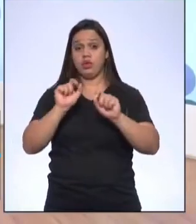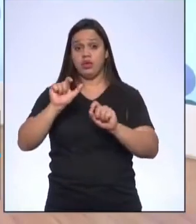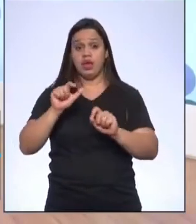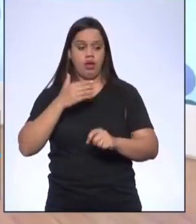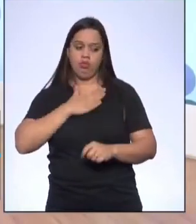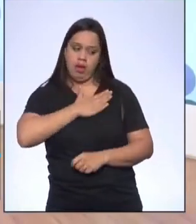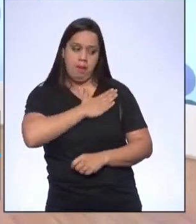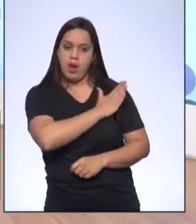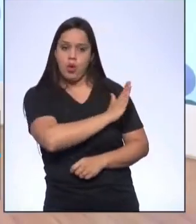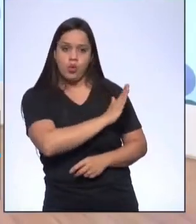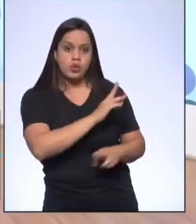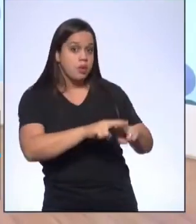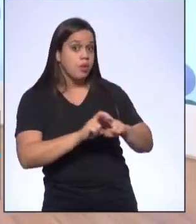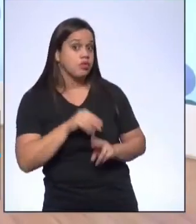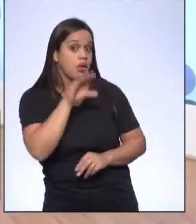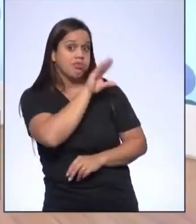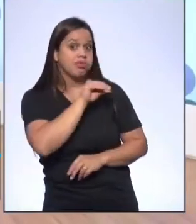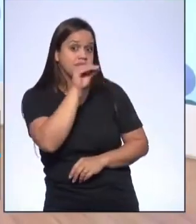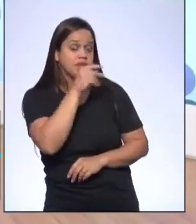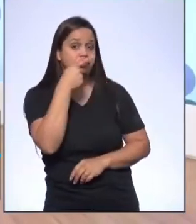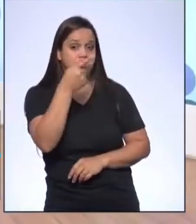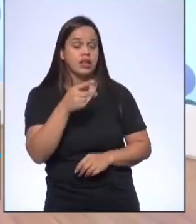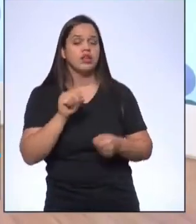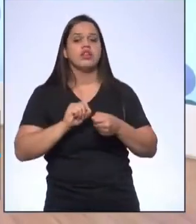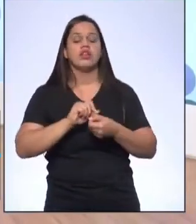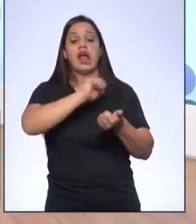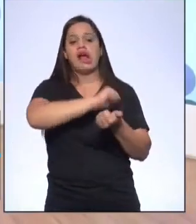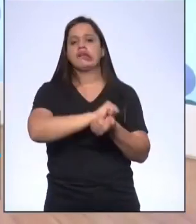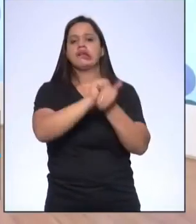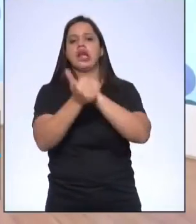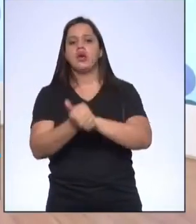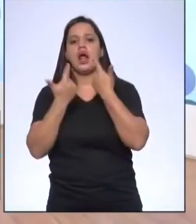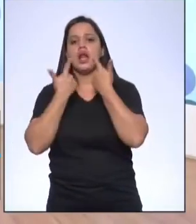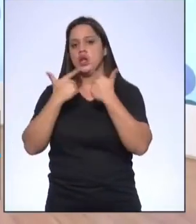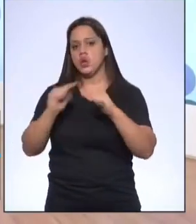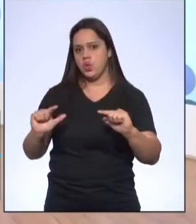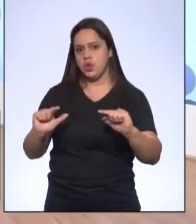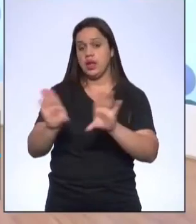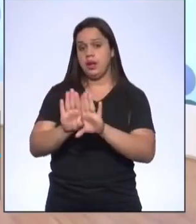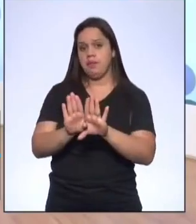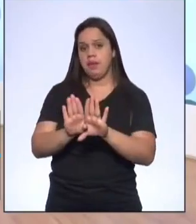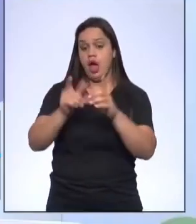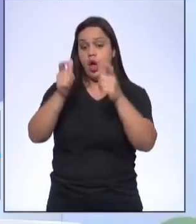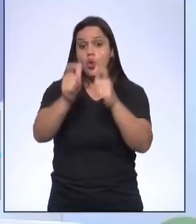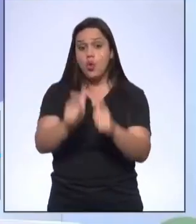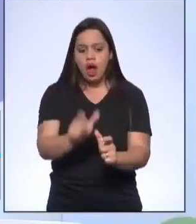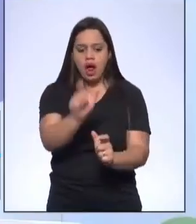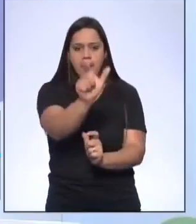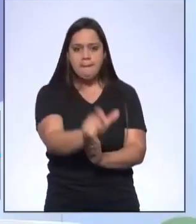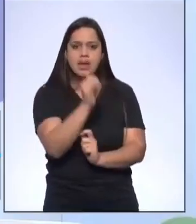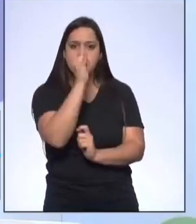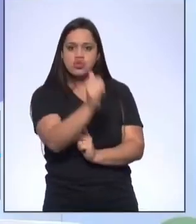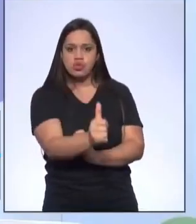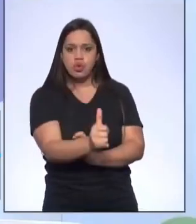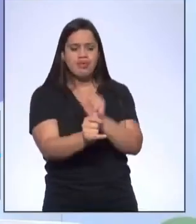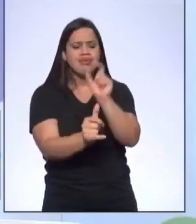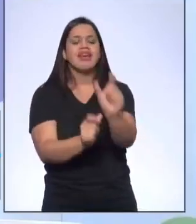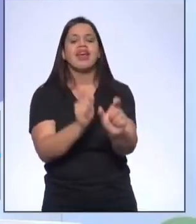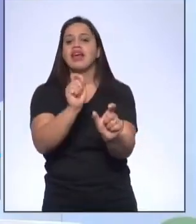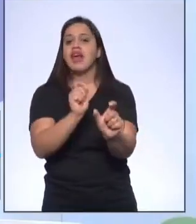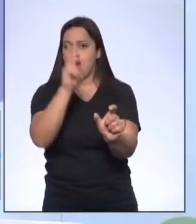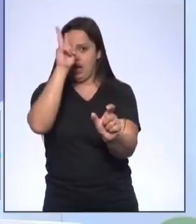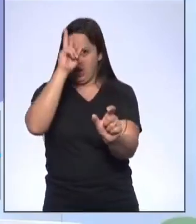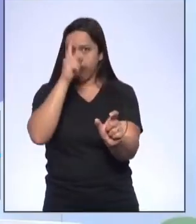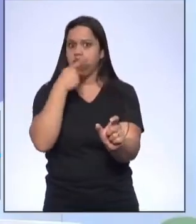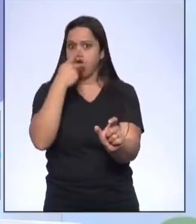e tem que adequar a linguagem. Então, adequar ao lugar, à pessoa, a quem remete essa mensagem. Lembra do